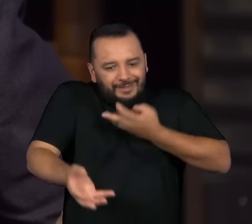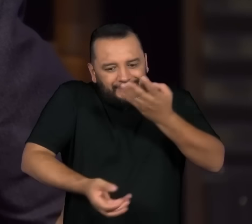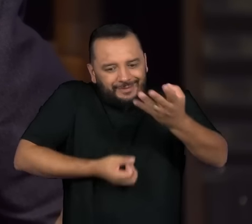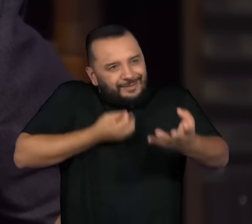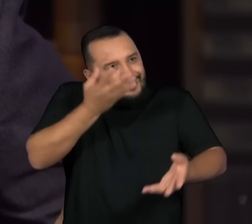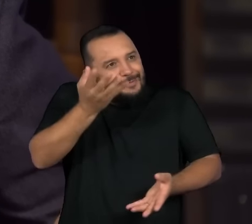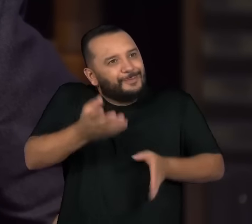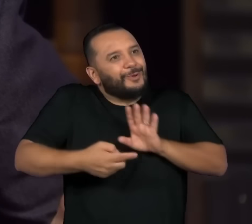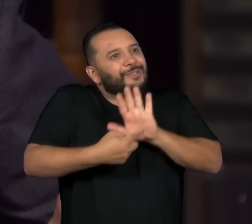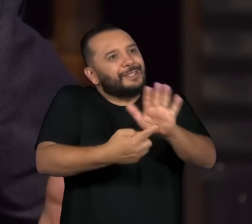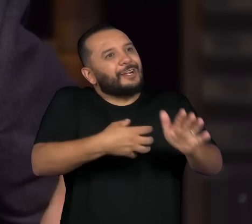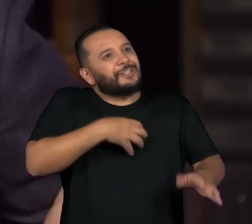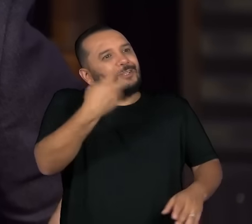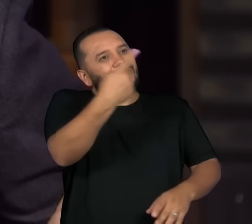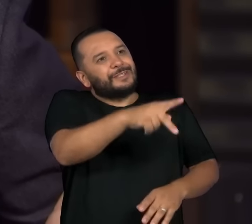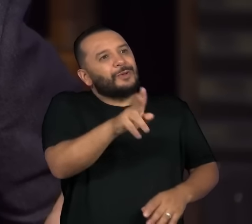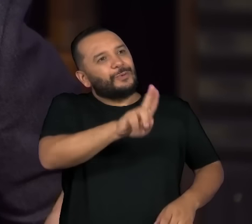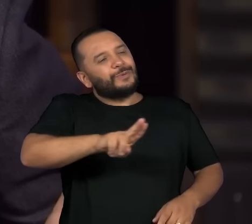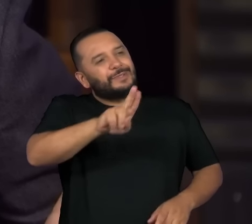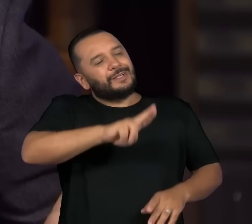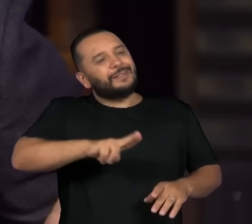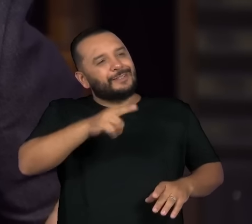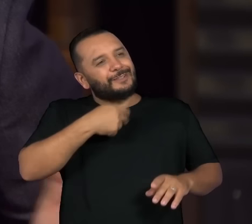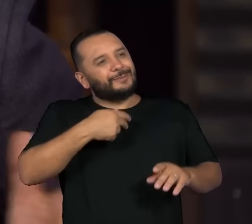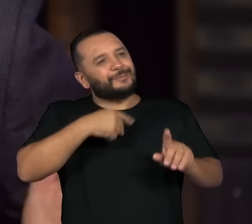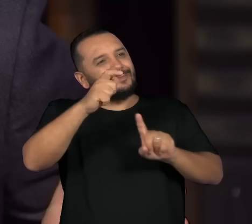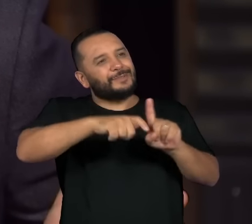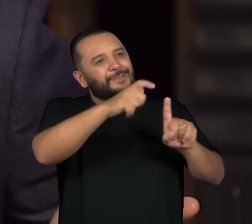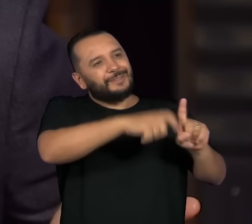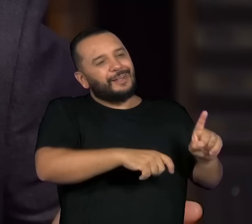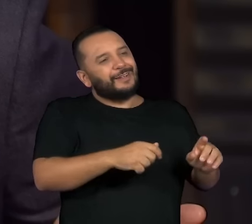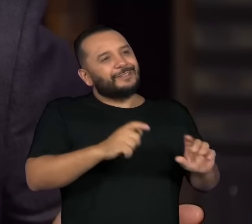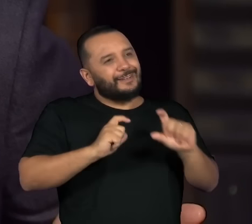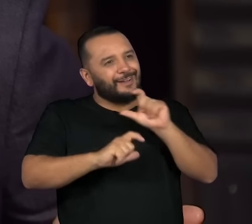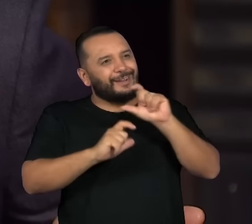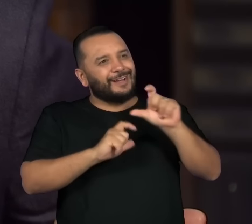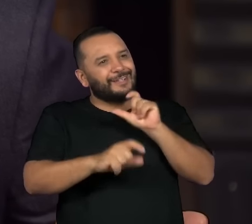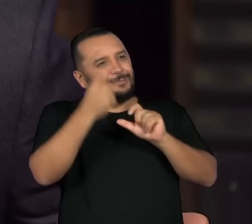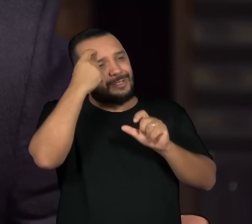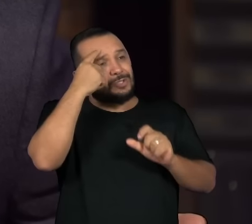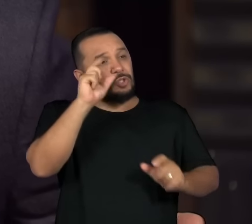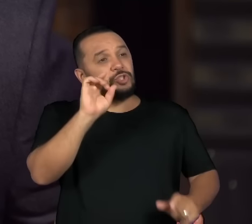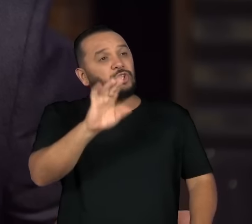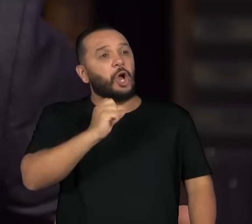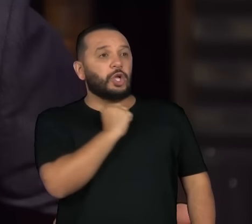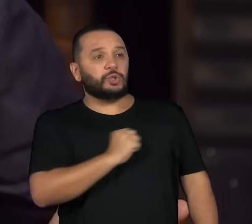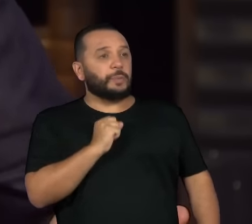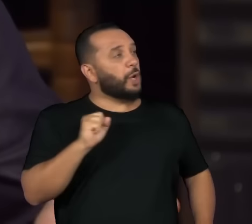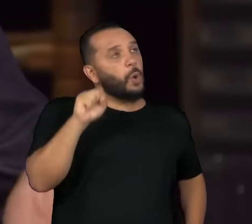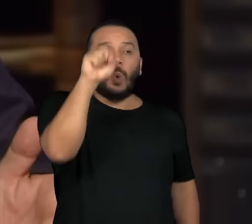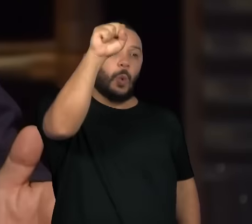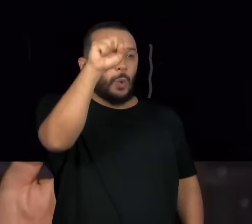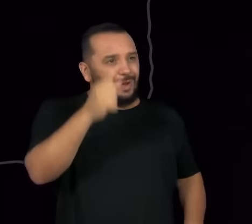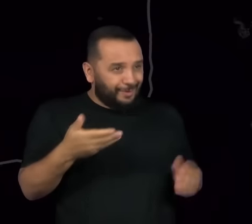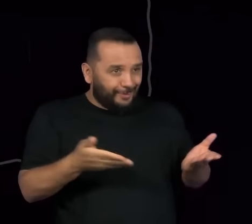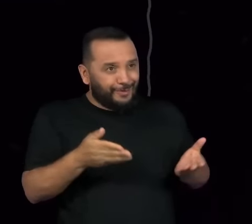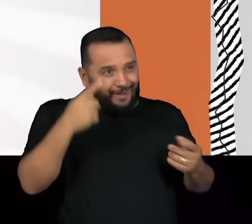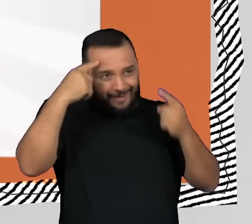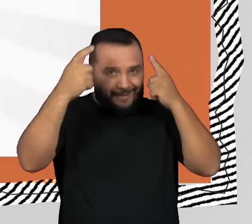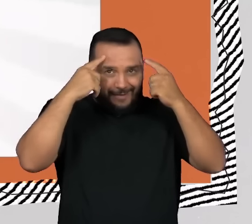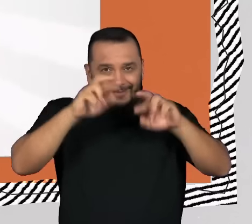né? E de uma história em quadrinhos, né? Que no começo você achava que era só podia ser super-herói.